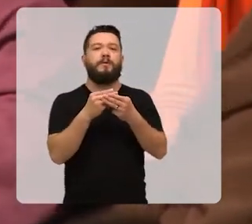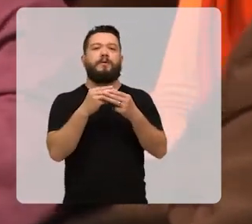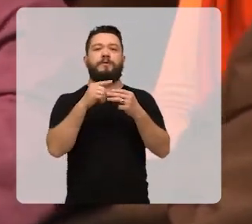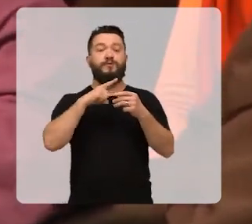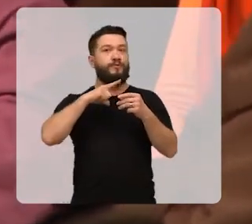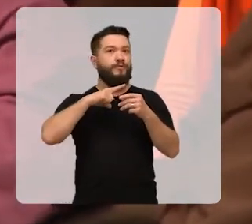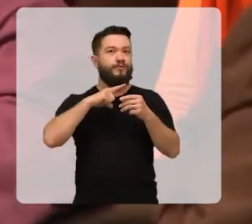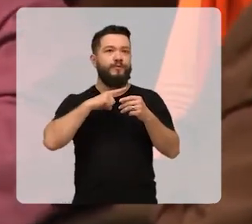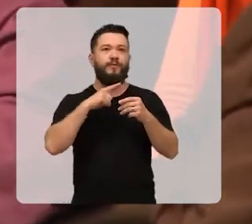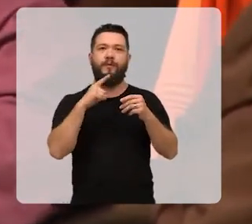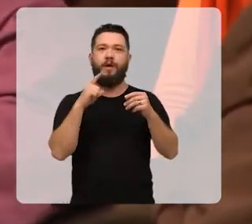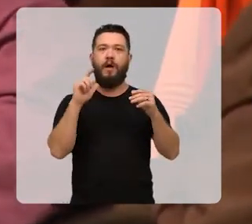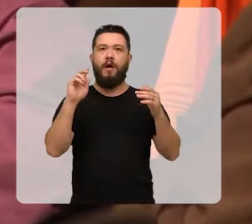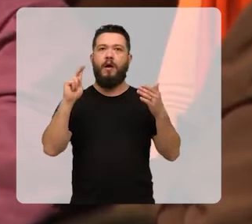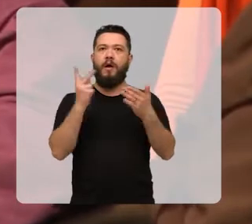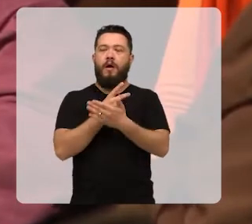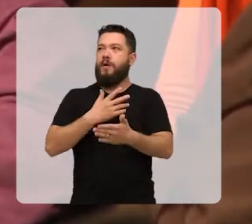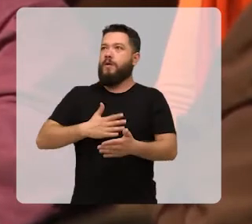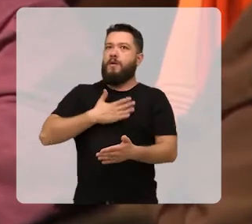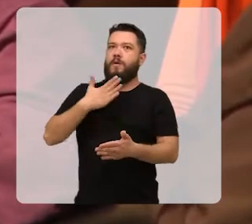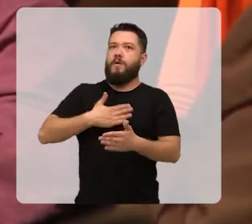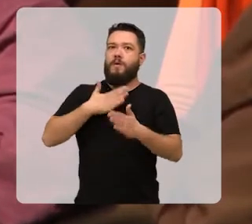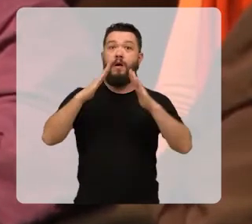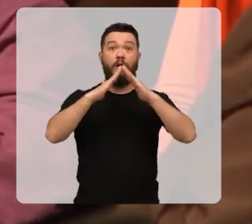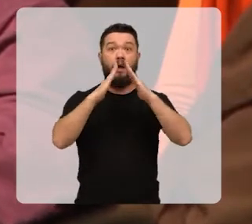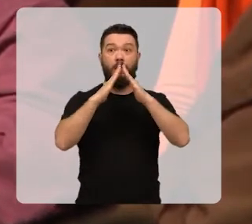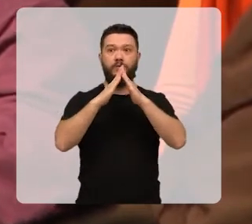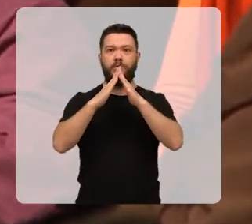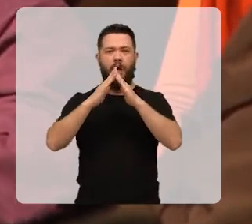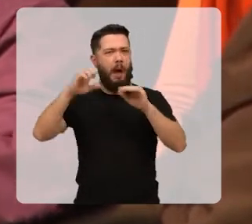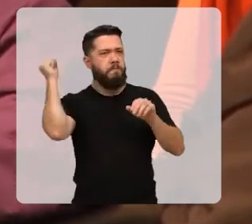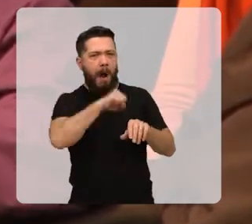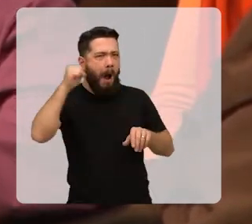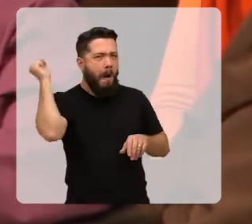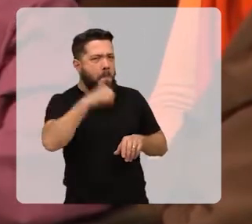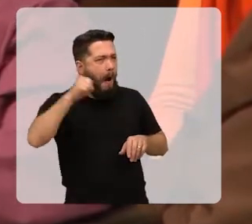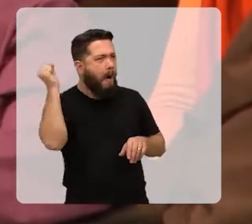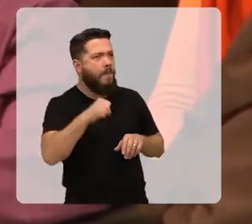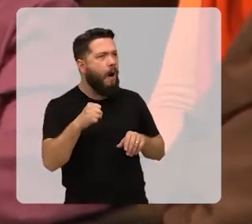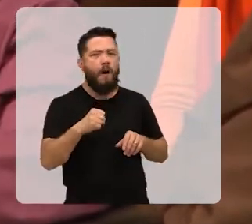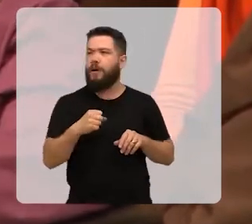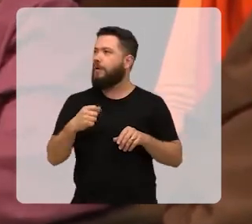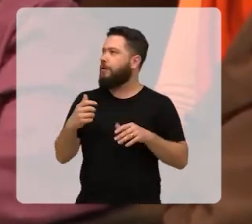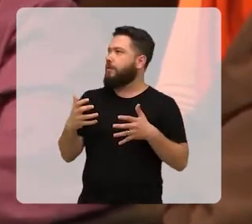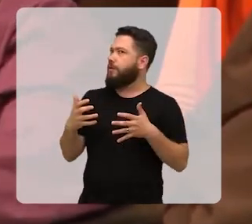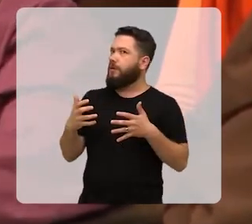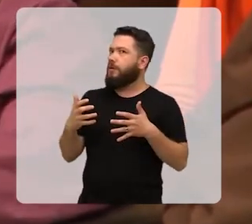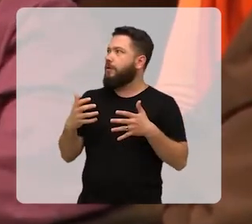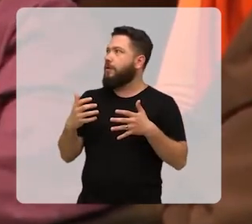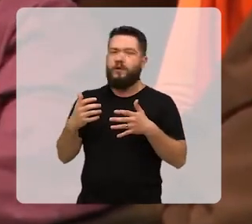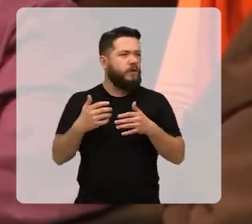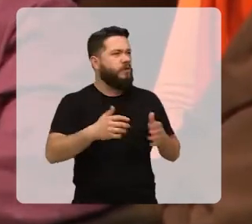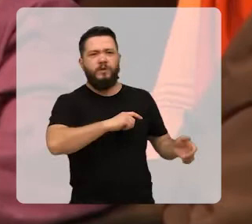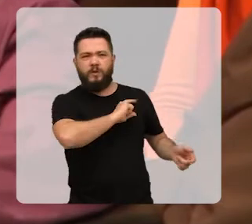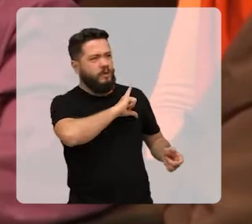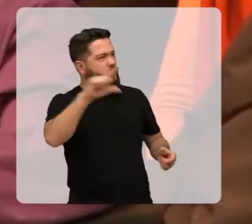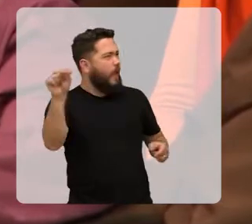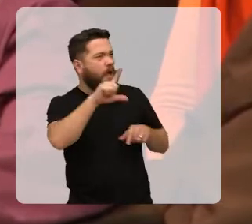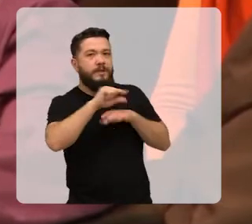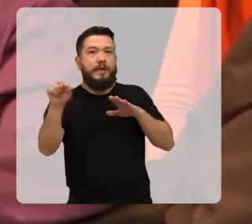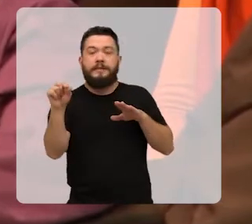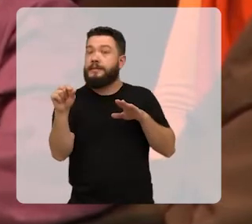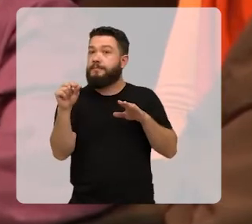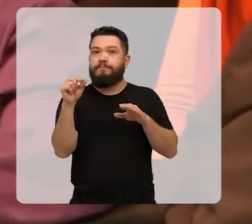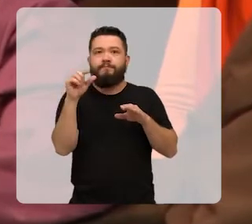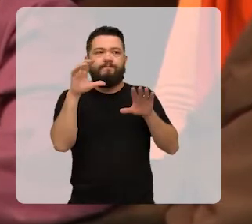Houve uma assustadora batida na porta e, ao entrar, gritaram para já sair. Imediatamente. Fomos